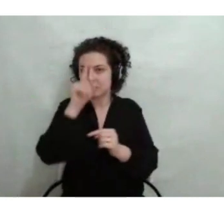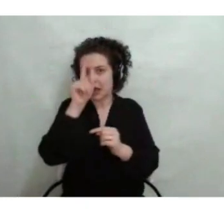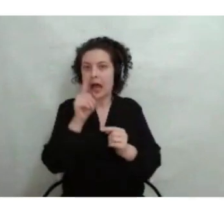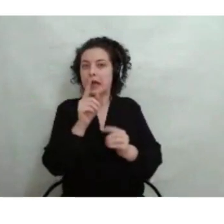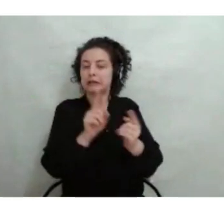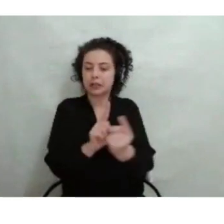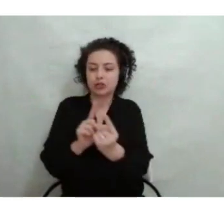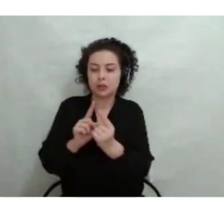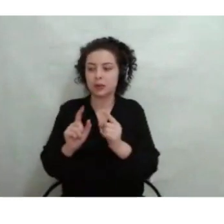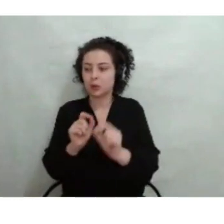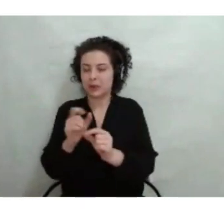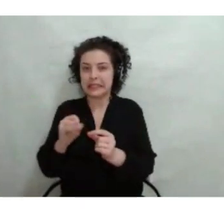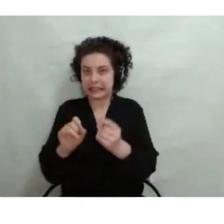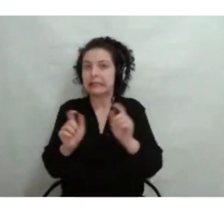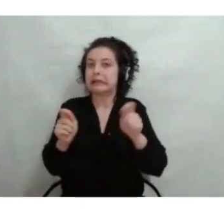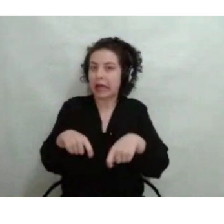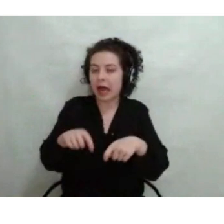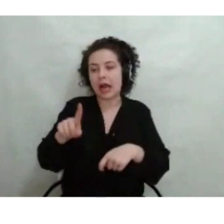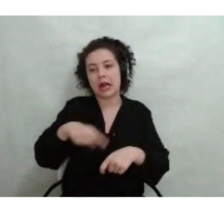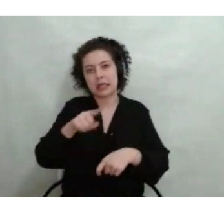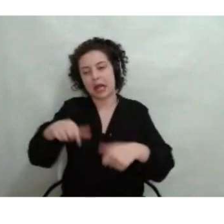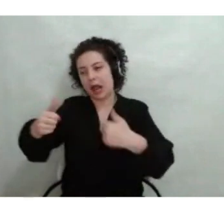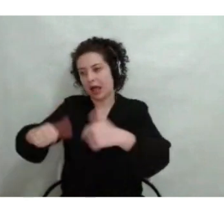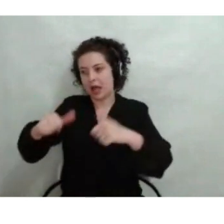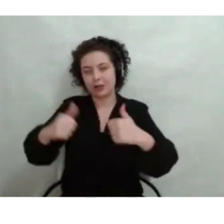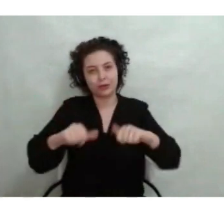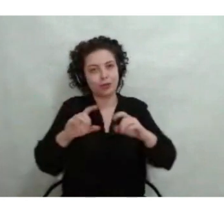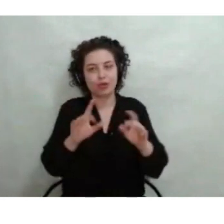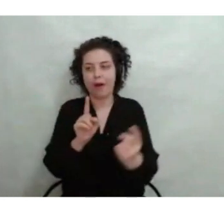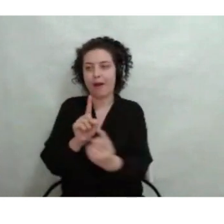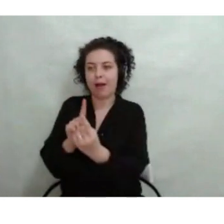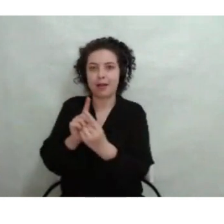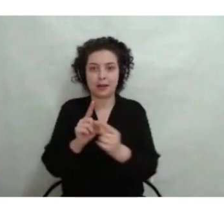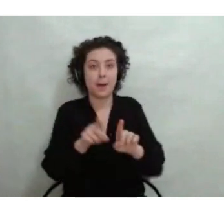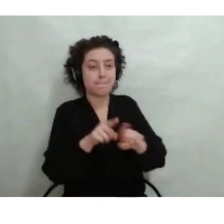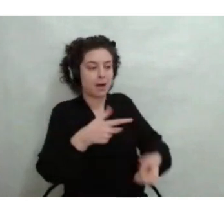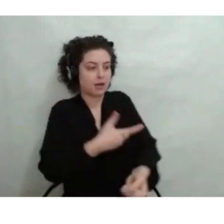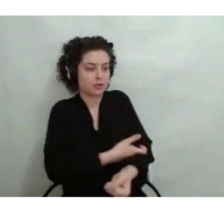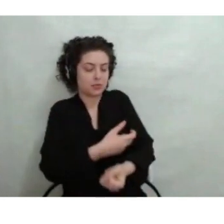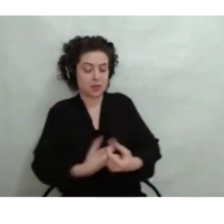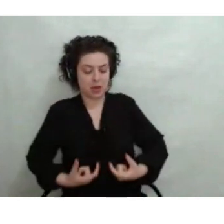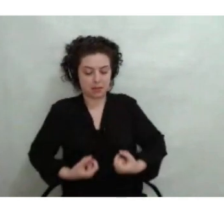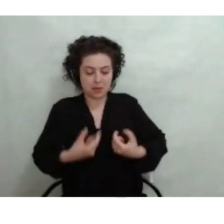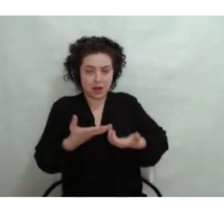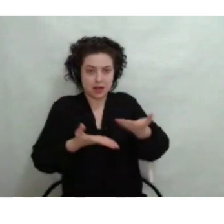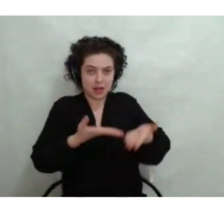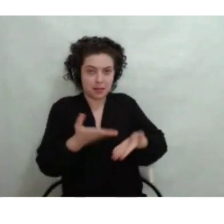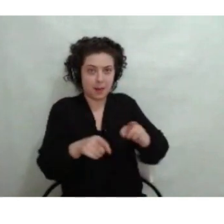podia ser suspenso. As internações oncológicas, as internações de gravidade nós